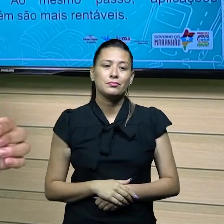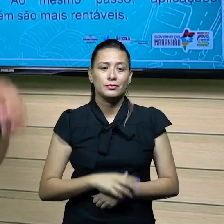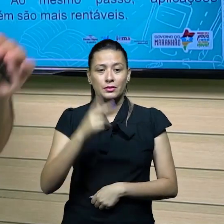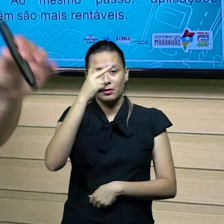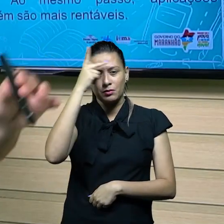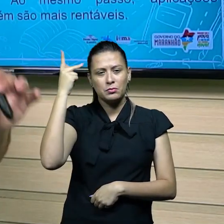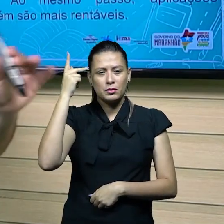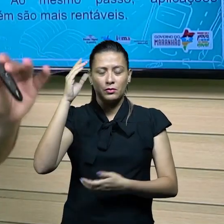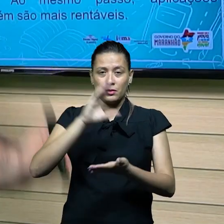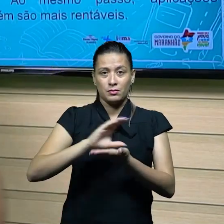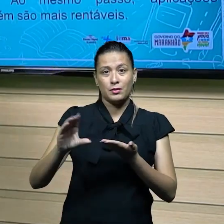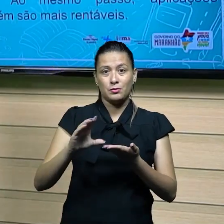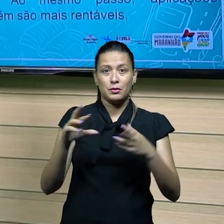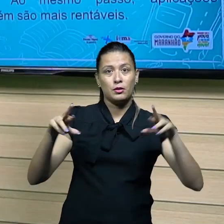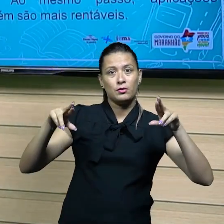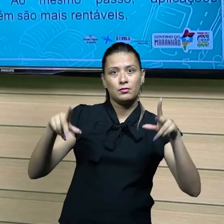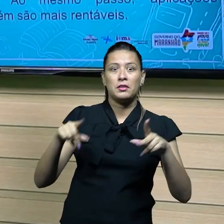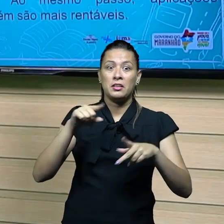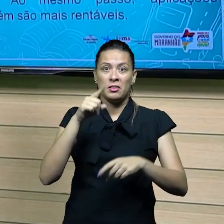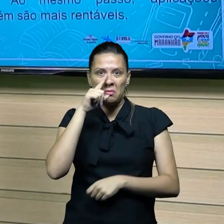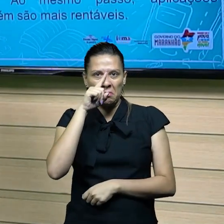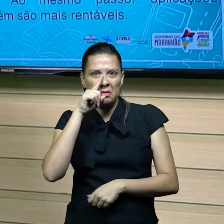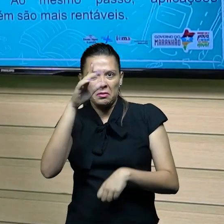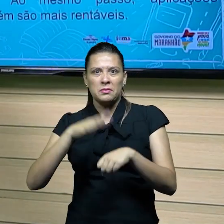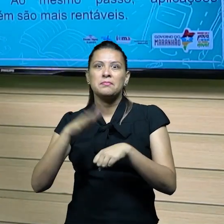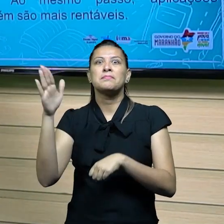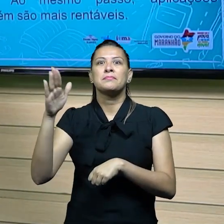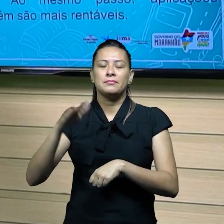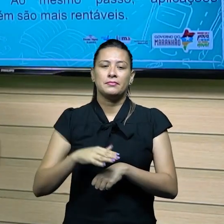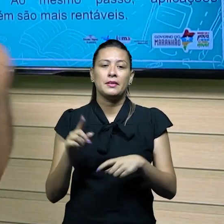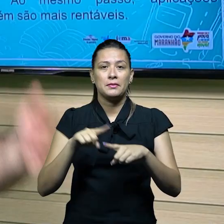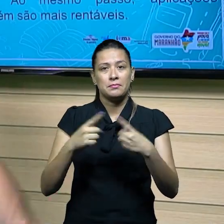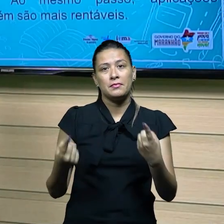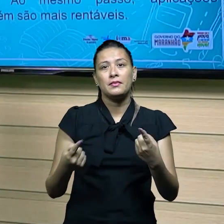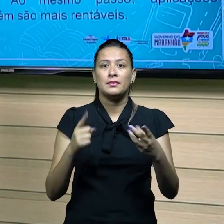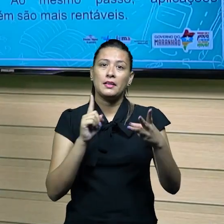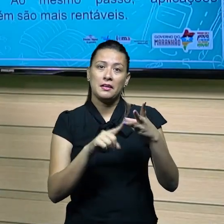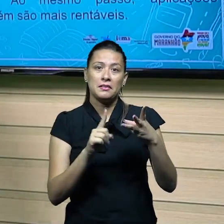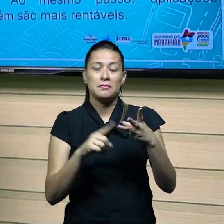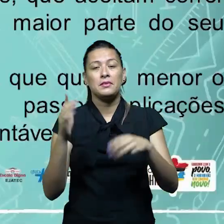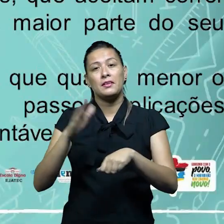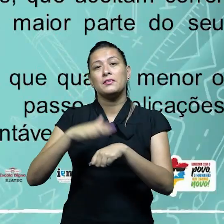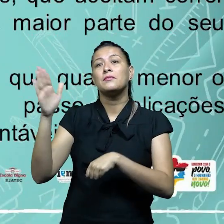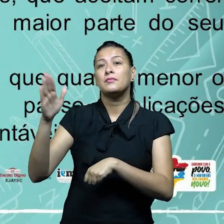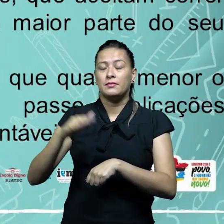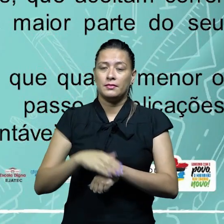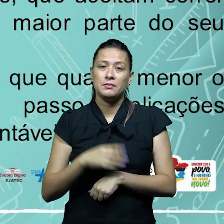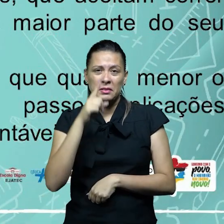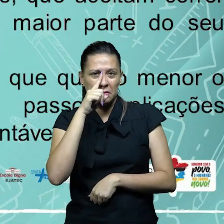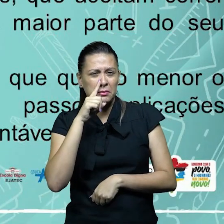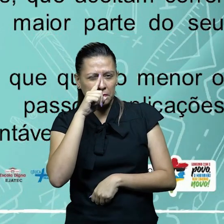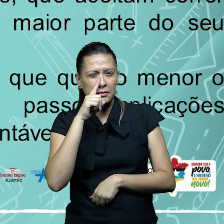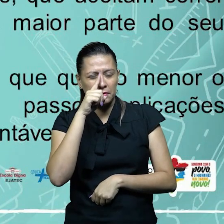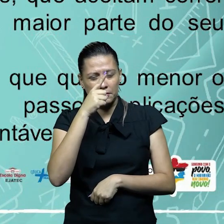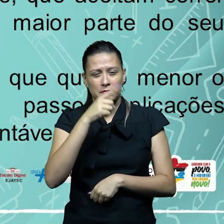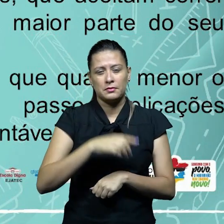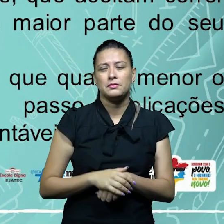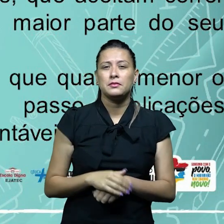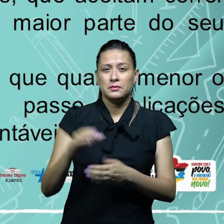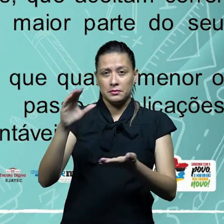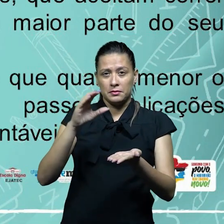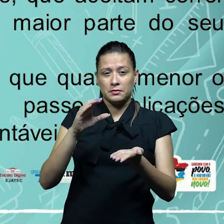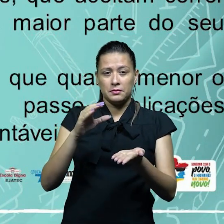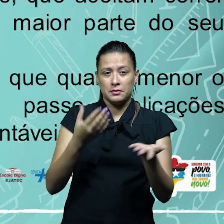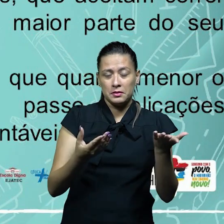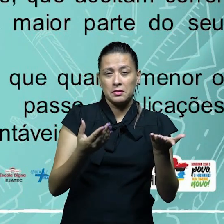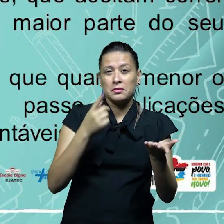arriscando, estão arriscando o investimento deles de maneira mais aprofundada, tá? Ok? Então, no meio termo entre os